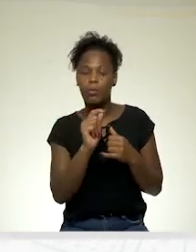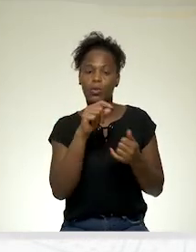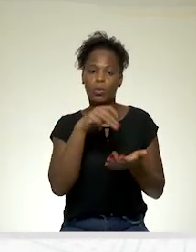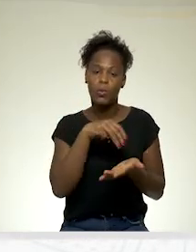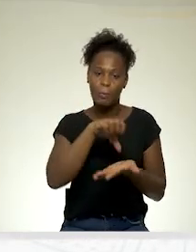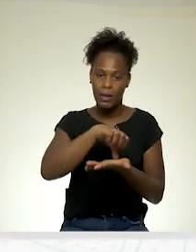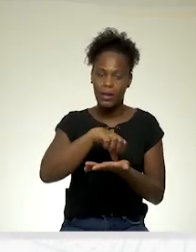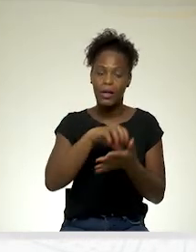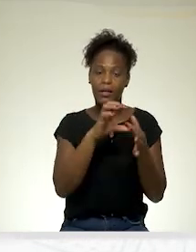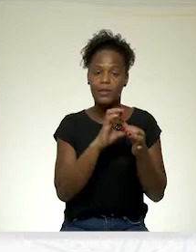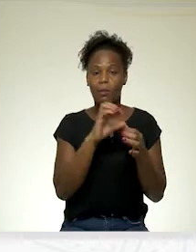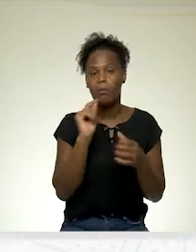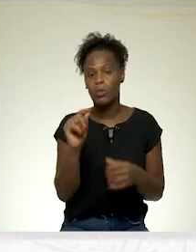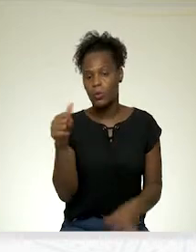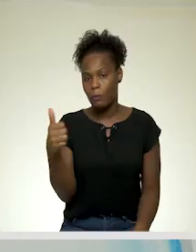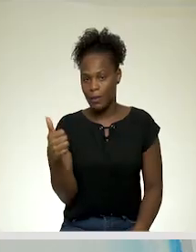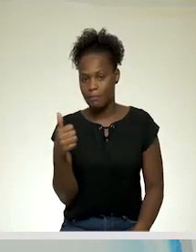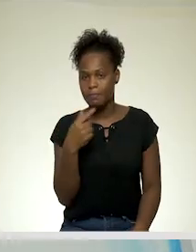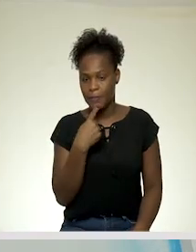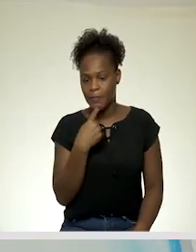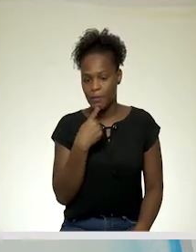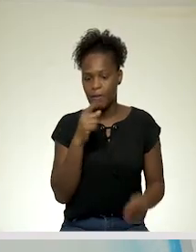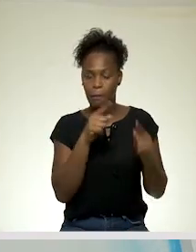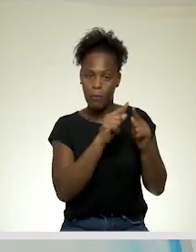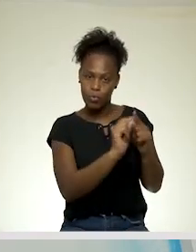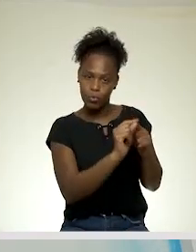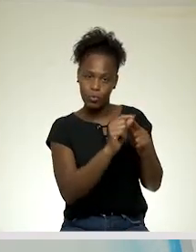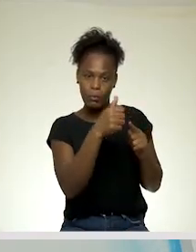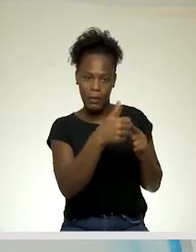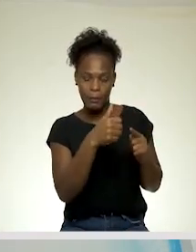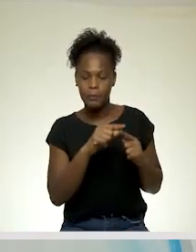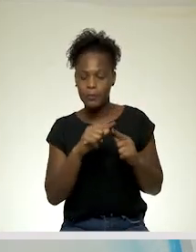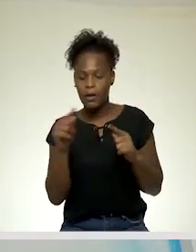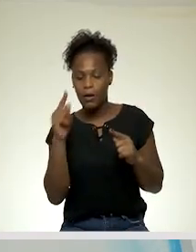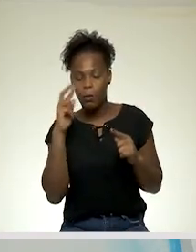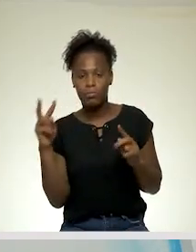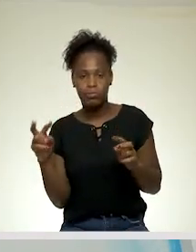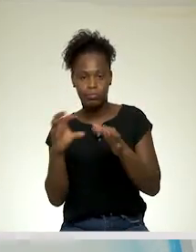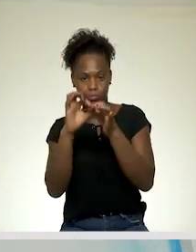mediana em relação ao ponto B, vértice B. Ao